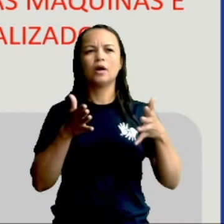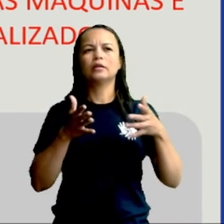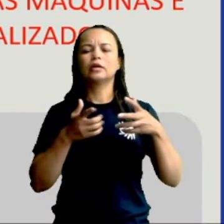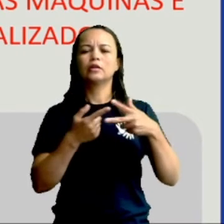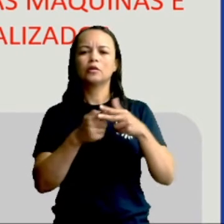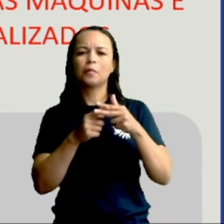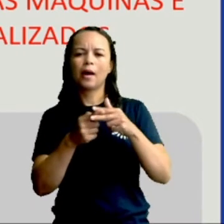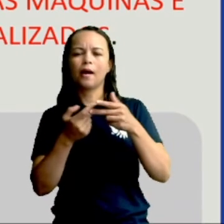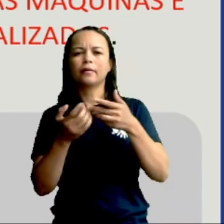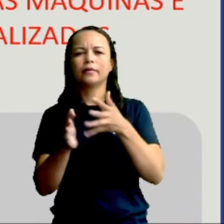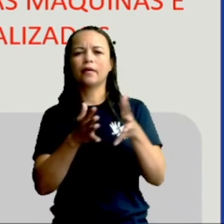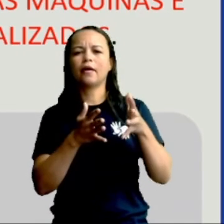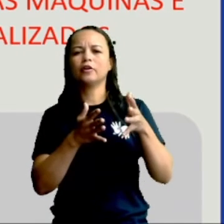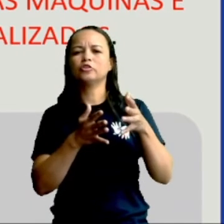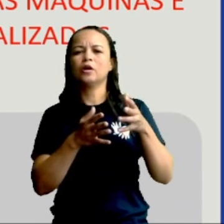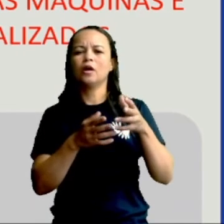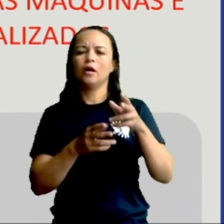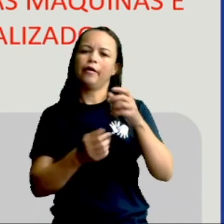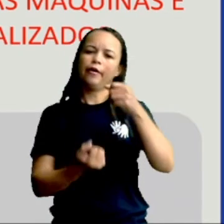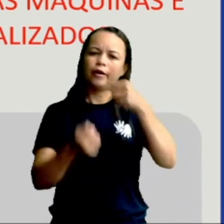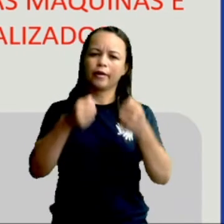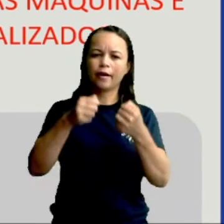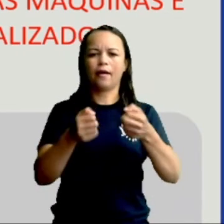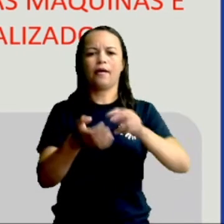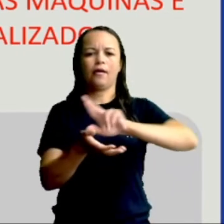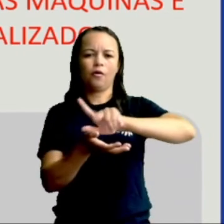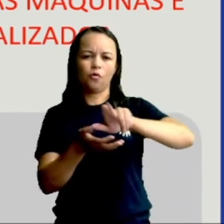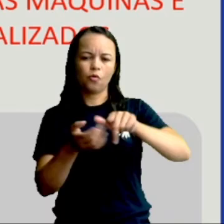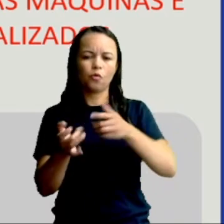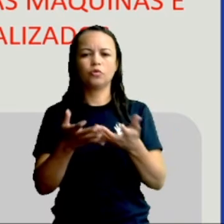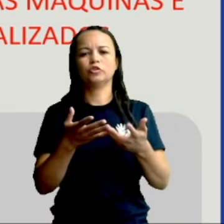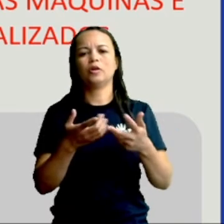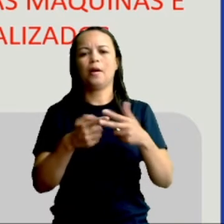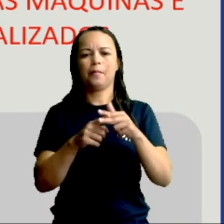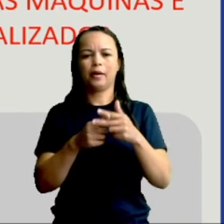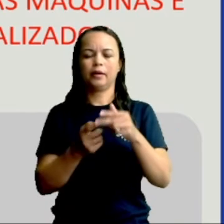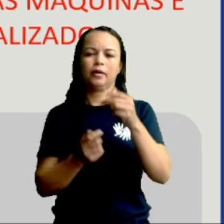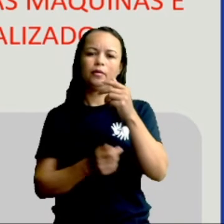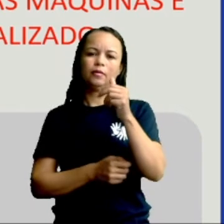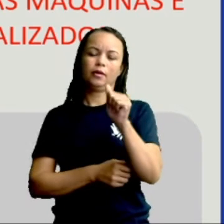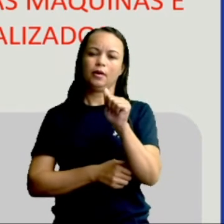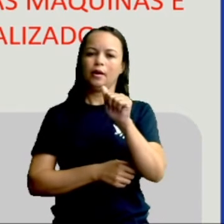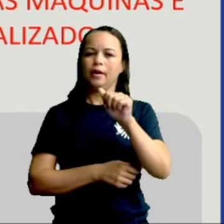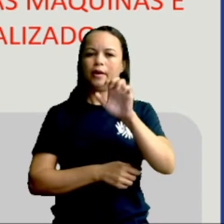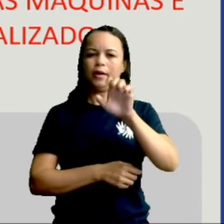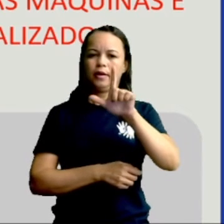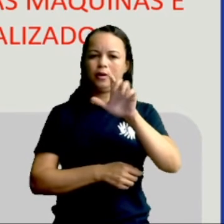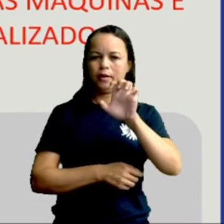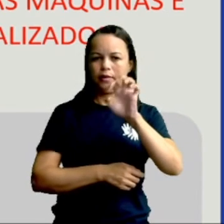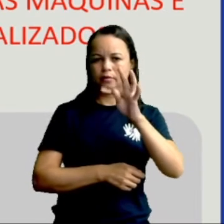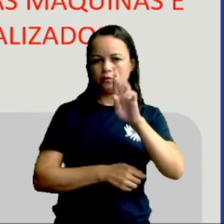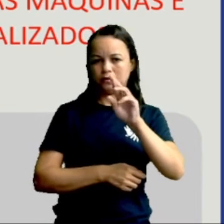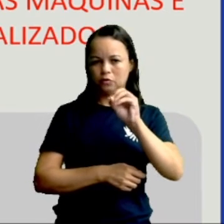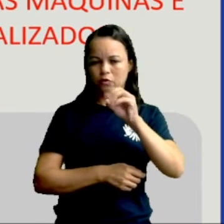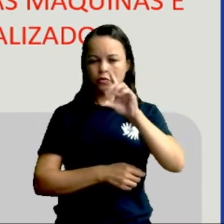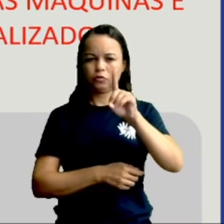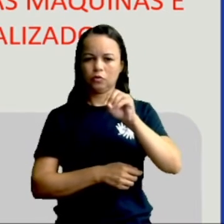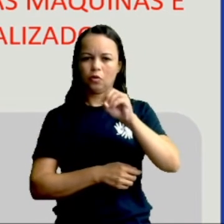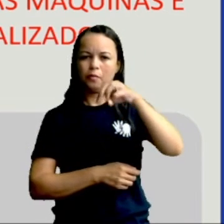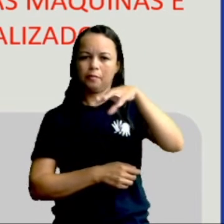máquinas, veículos, aparelhos eletrodomésticos, minério de ferro, café,